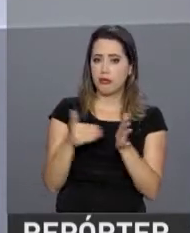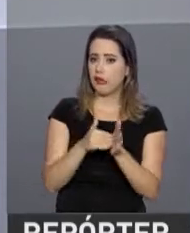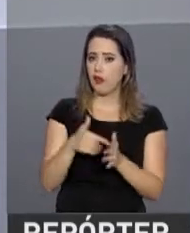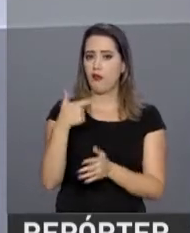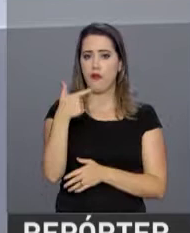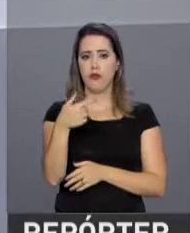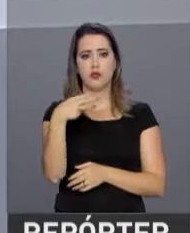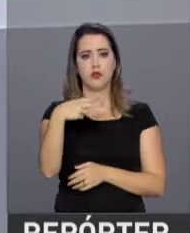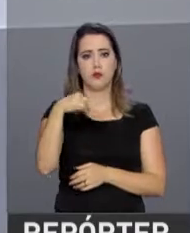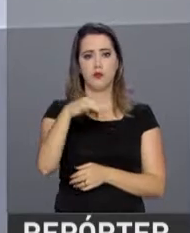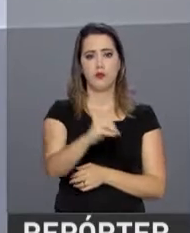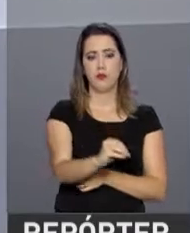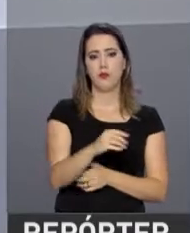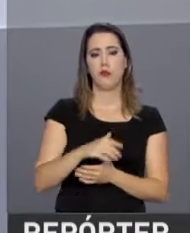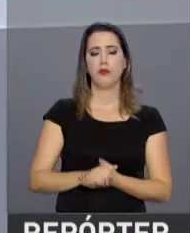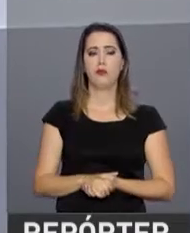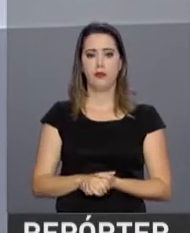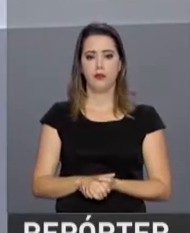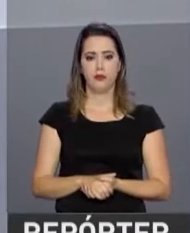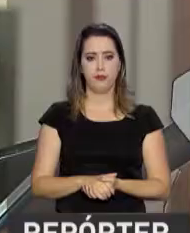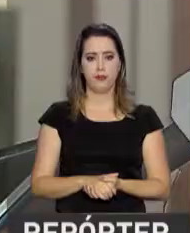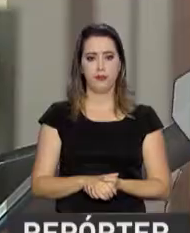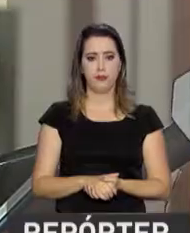informações é dia 23 de maio.